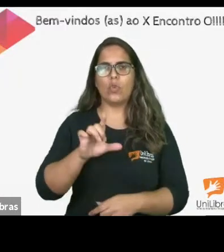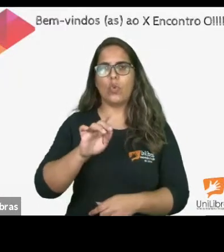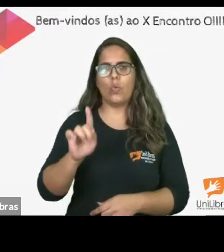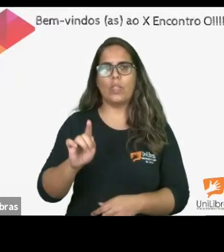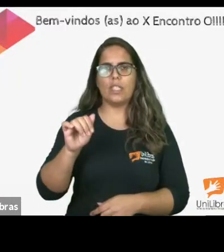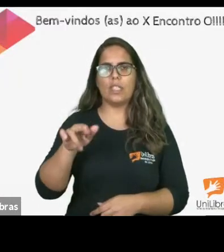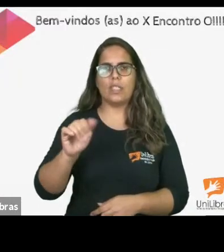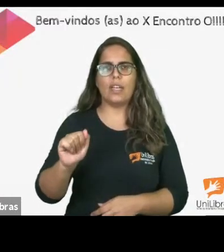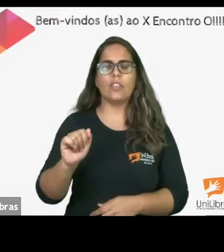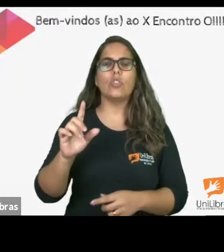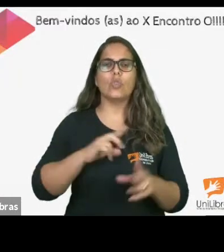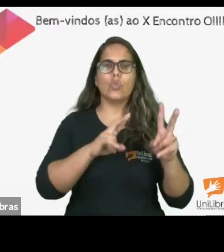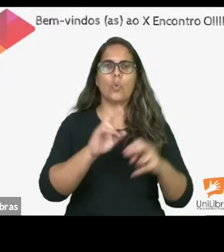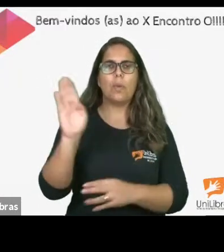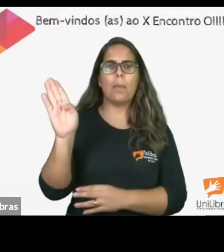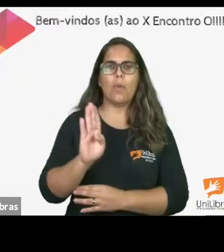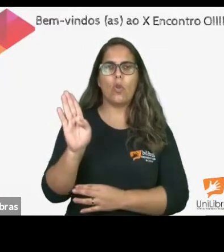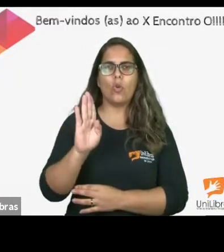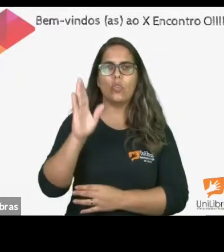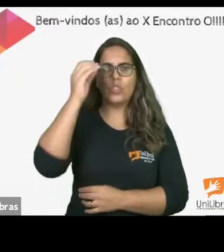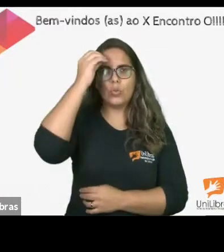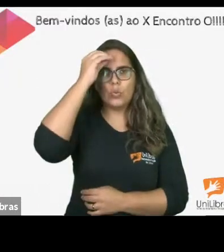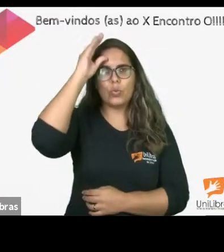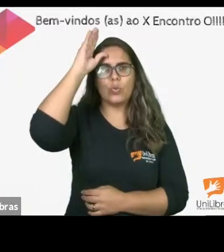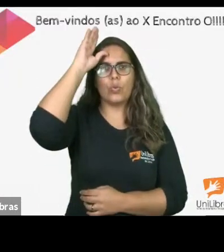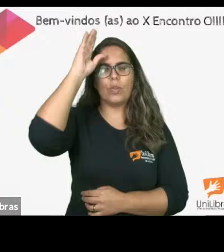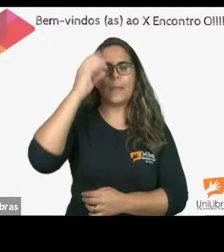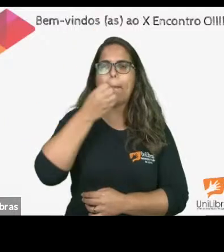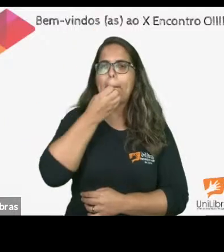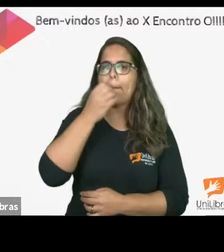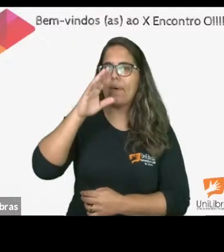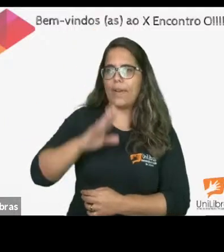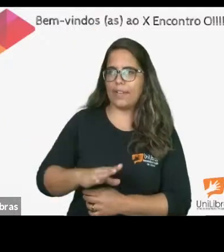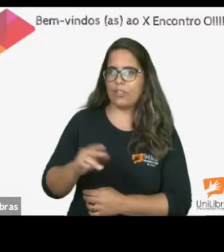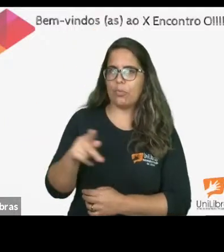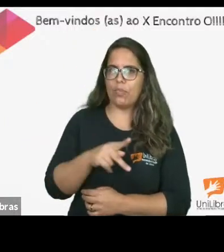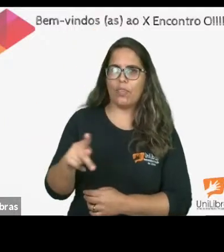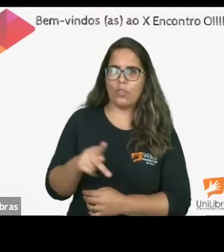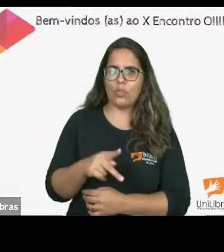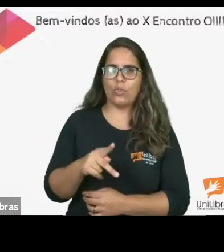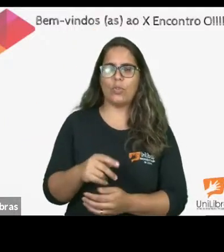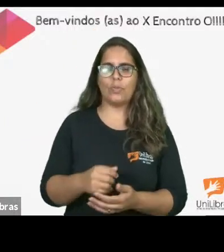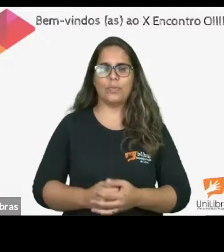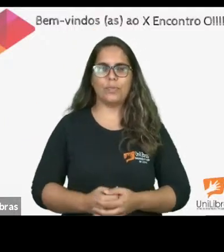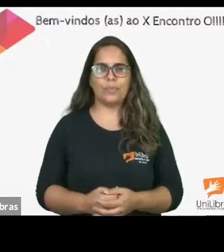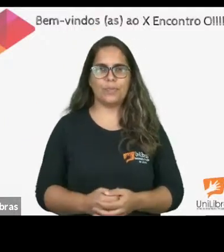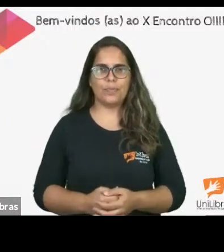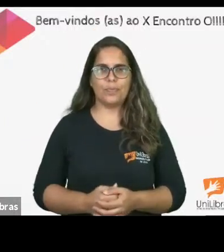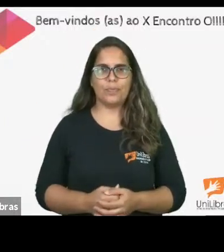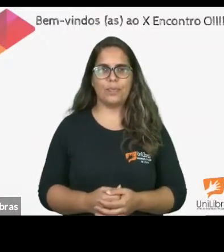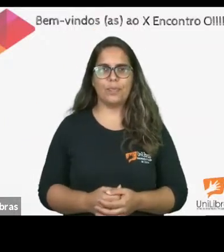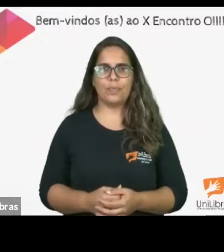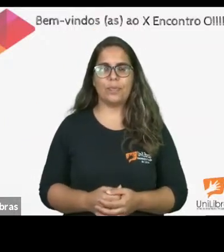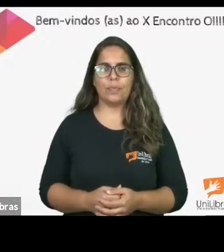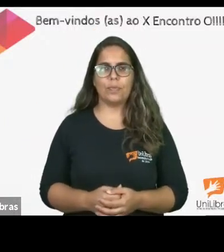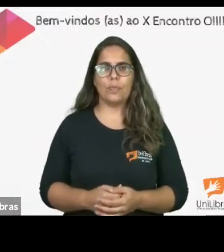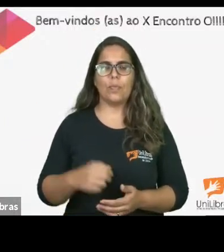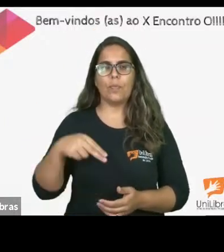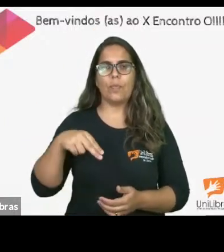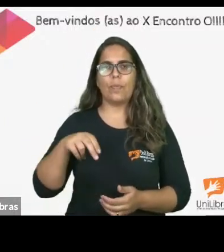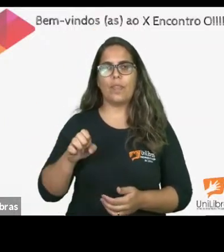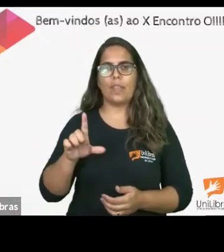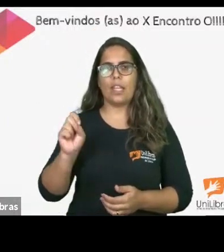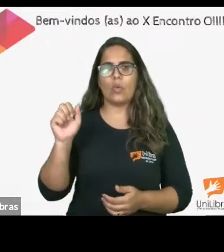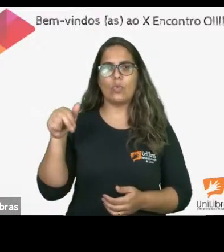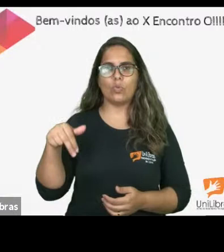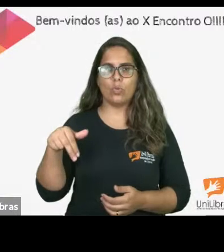sobre biologia do conhecer. Muito boa tarde, professor Podozes. O professor Nelson